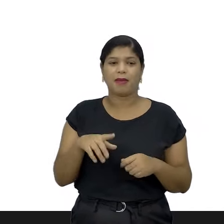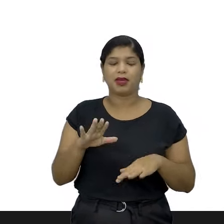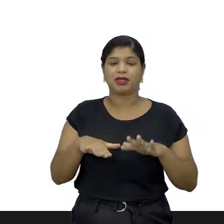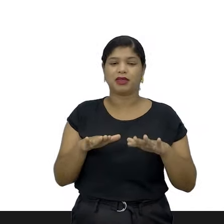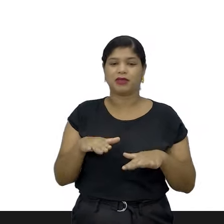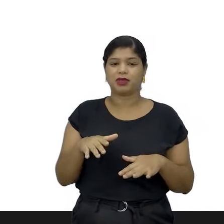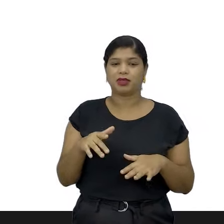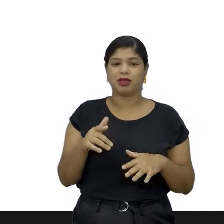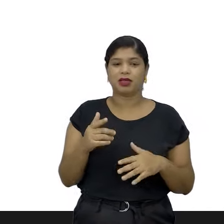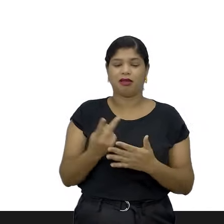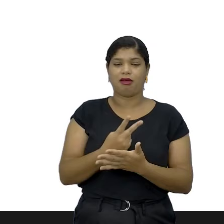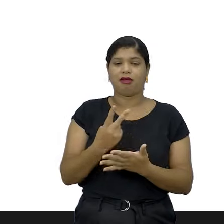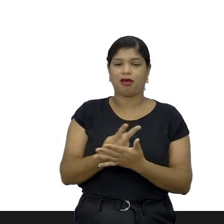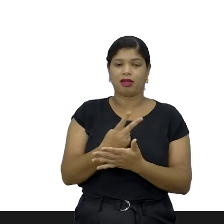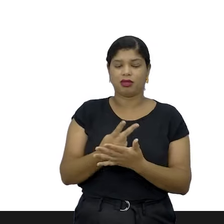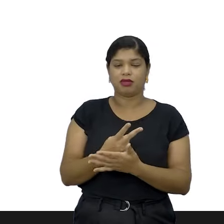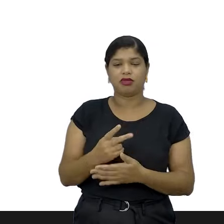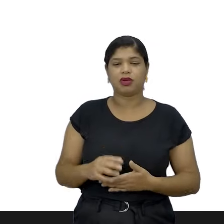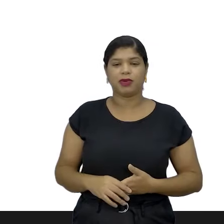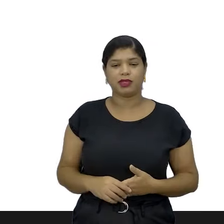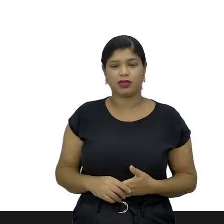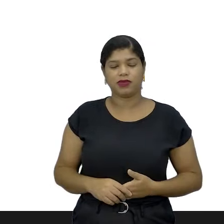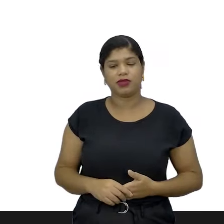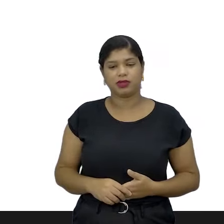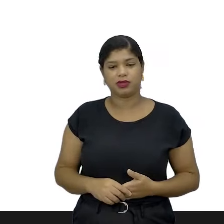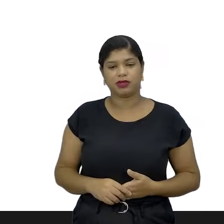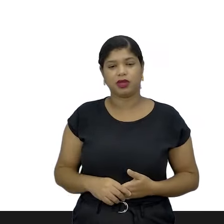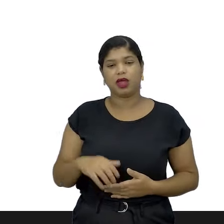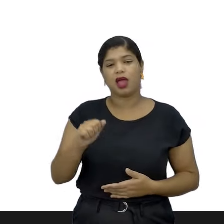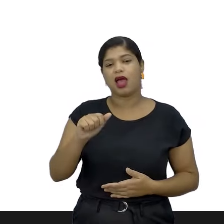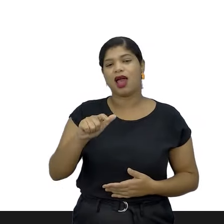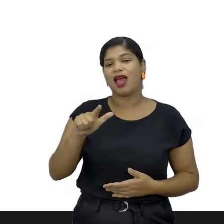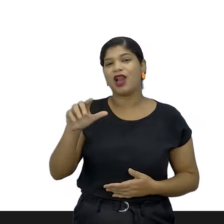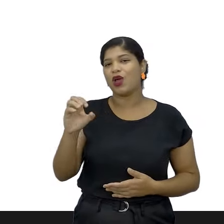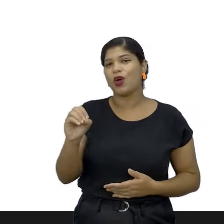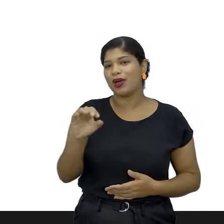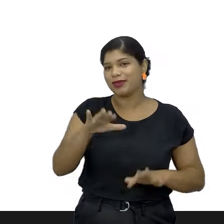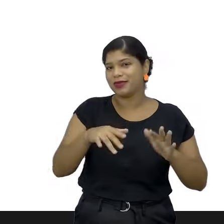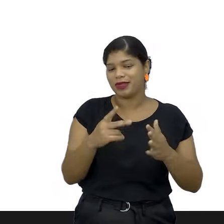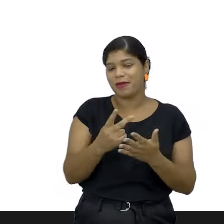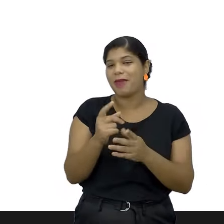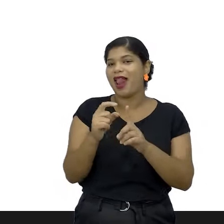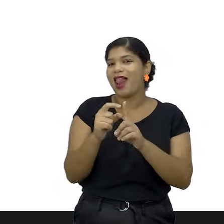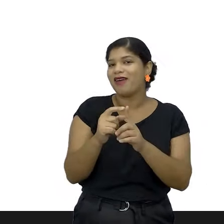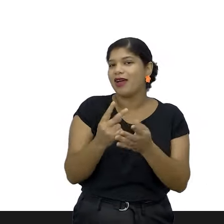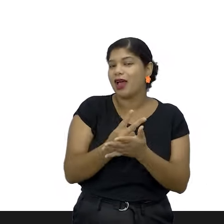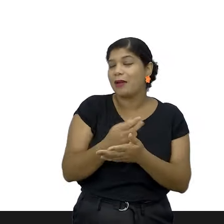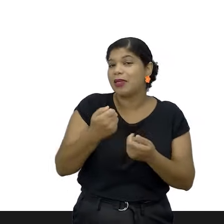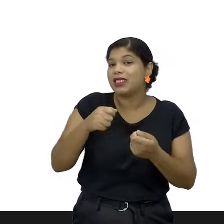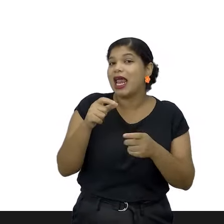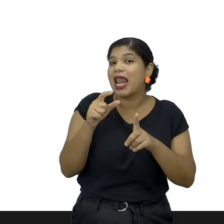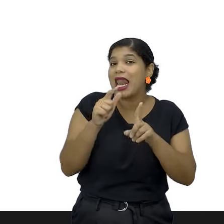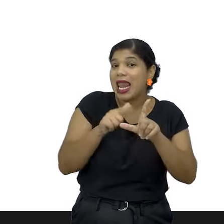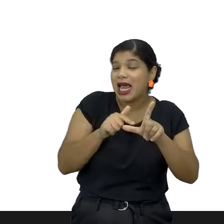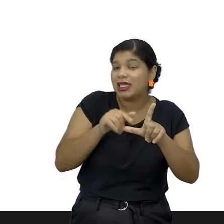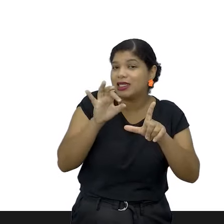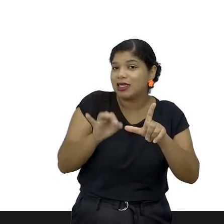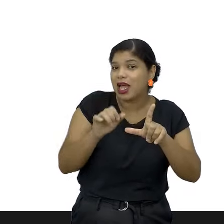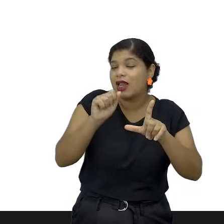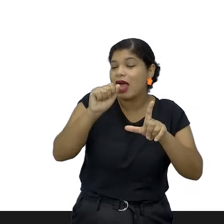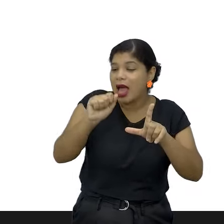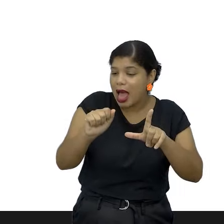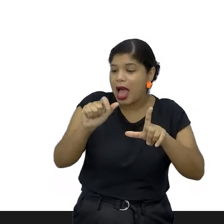exemplo, no caso do aluno que escreveu A-L-O, né? E não alho. Então, existem